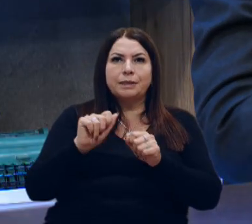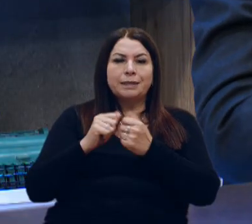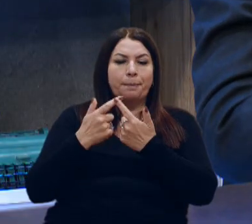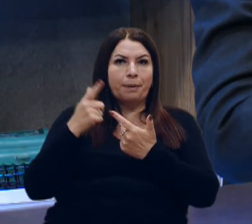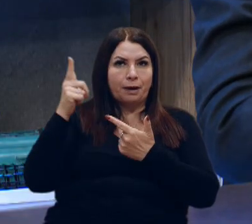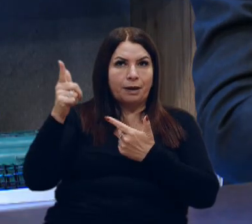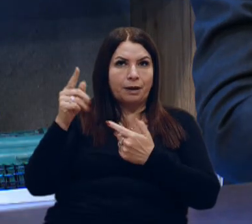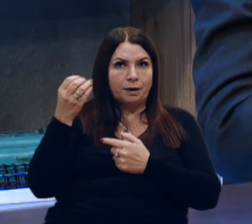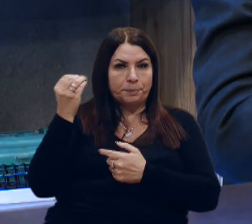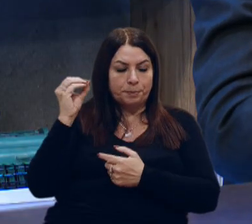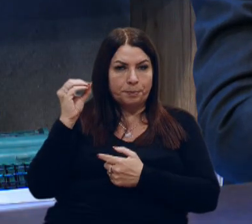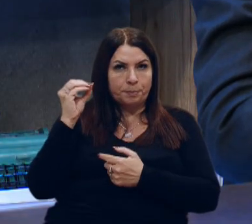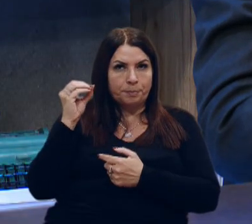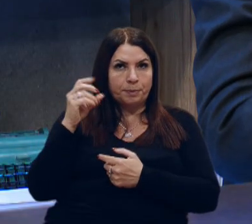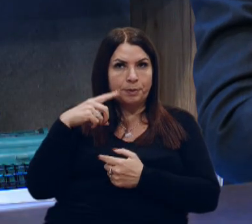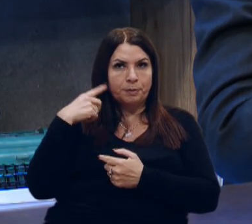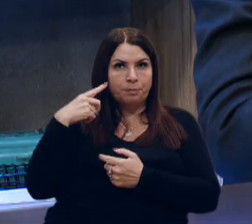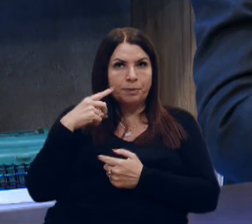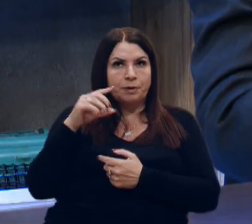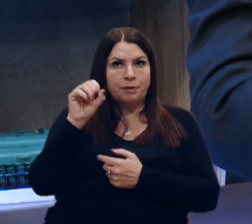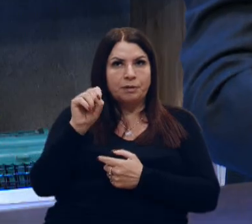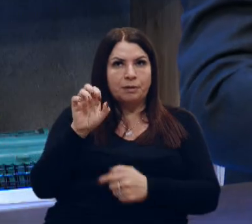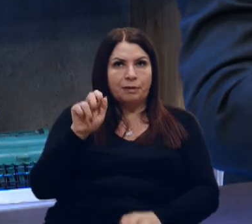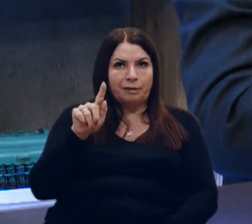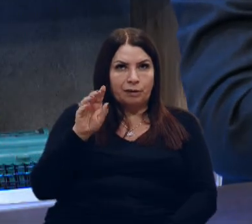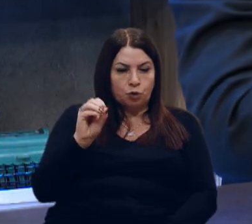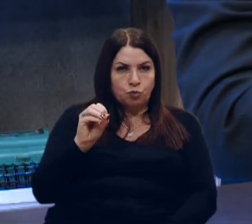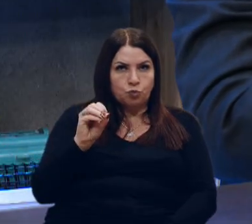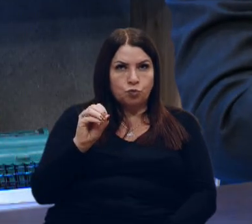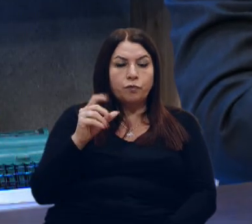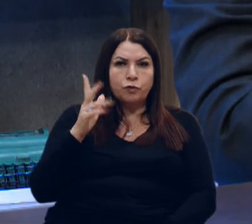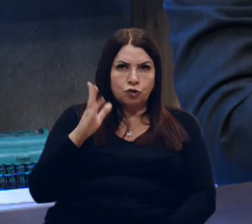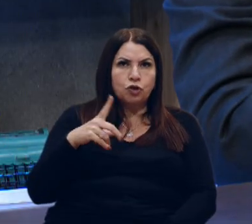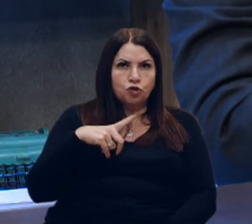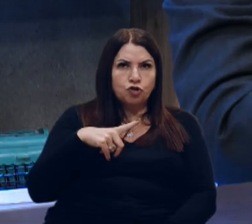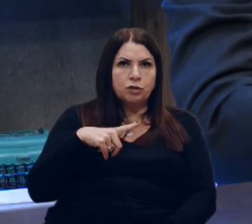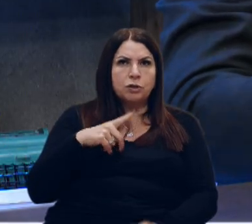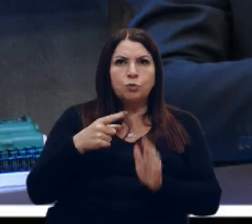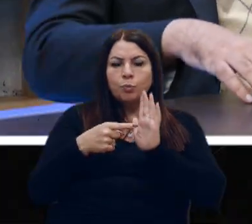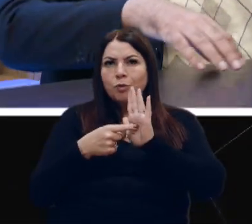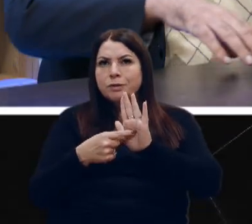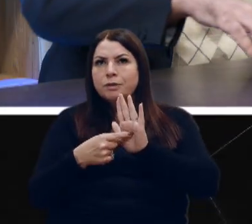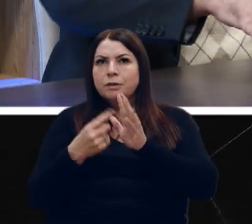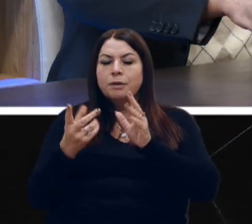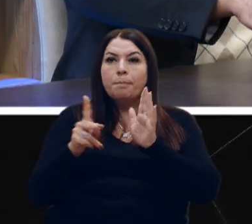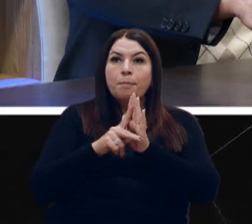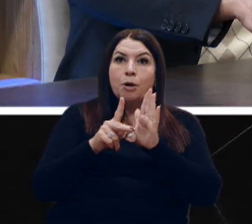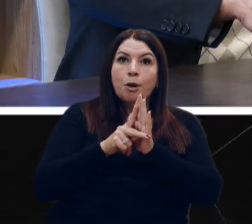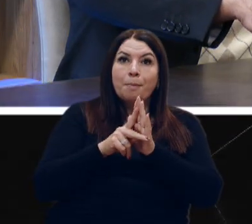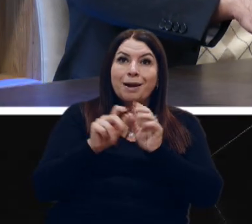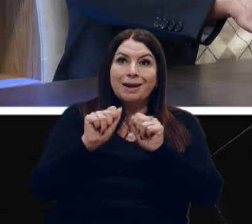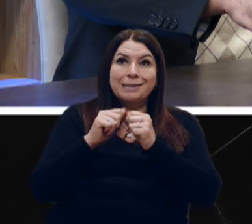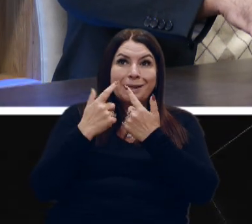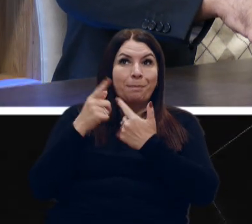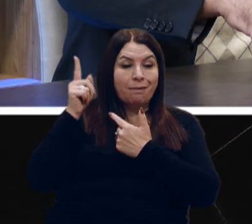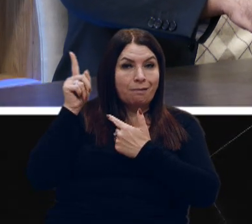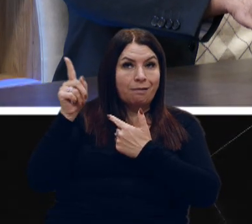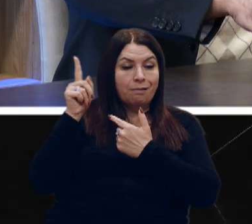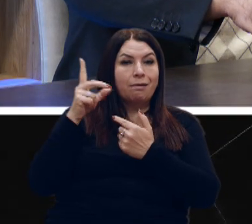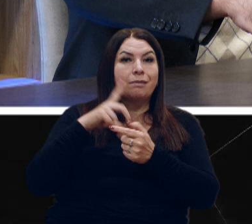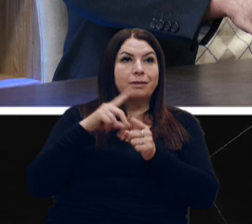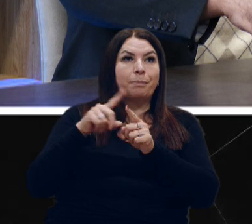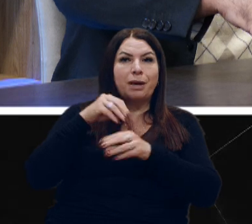Legislativa lá em Porto Alegre, o deputado Sérgio Pérez. Vocês já têm alguma sinalização, porque na própria Assembleia também,